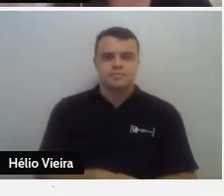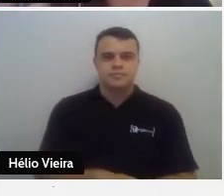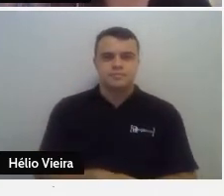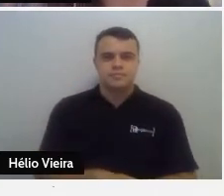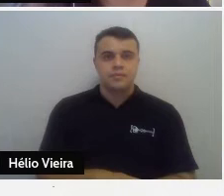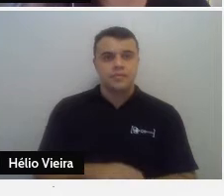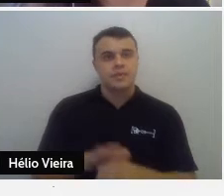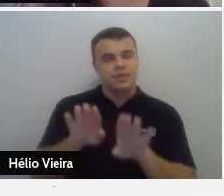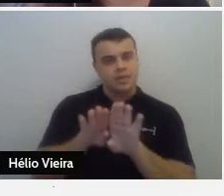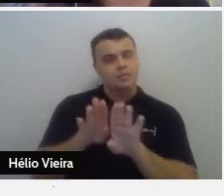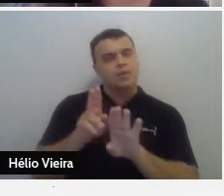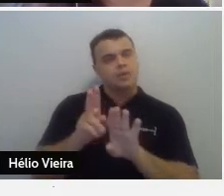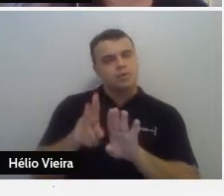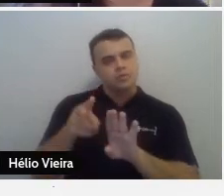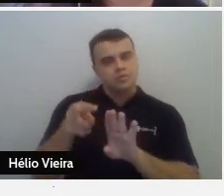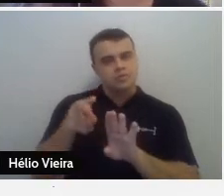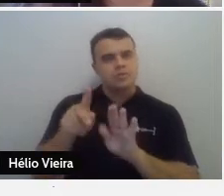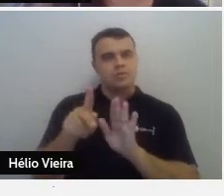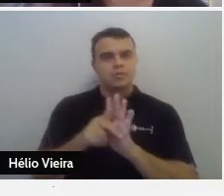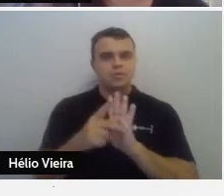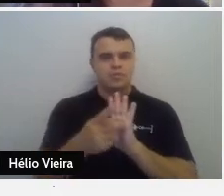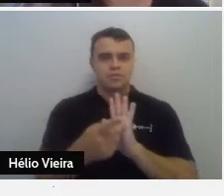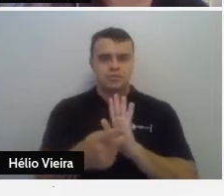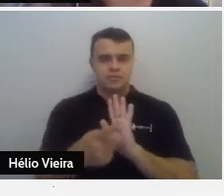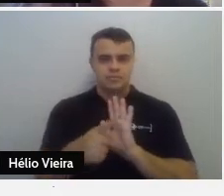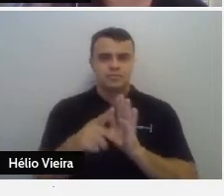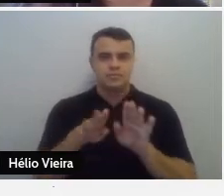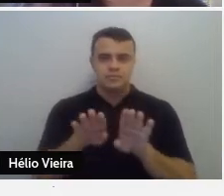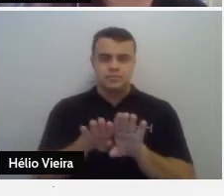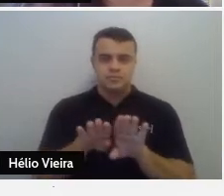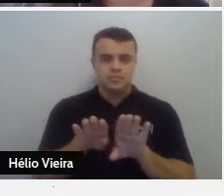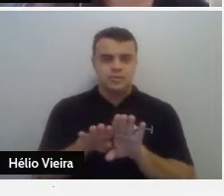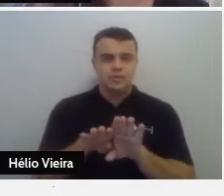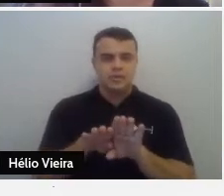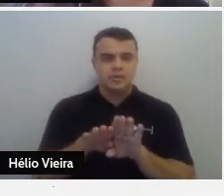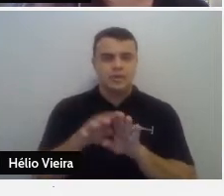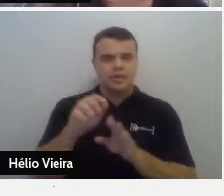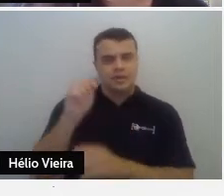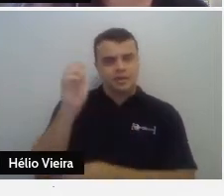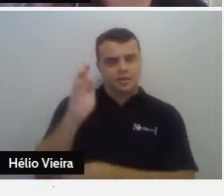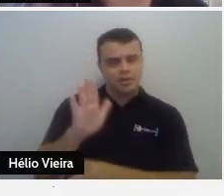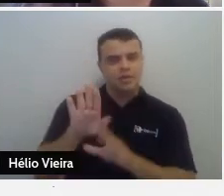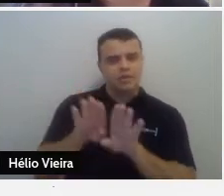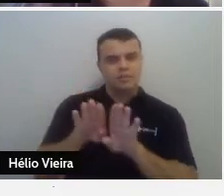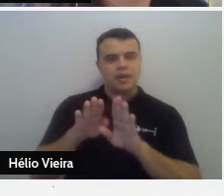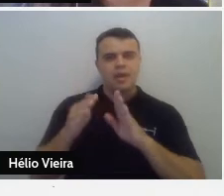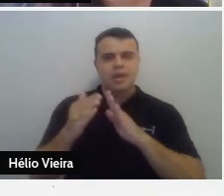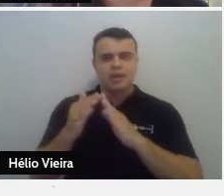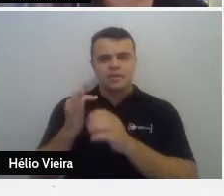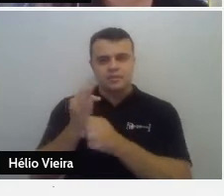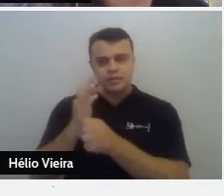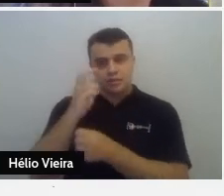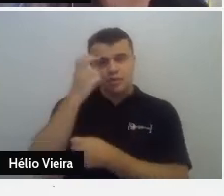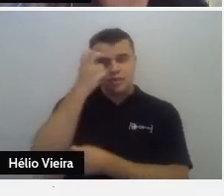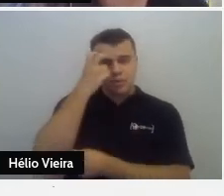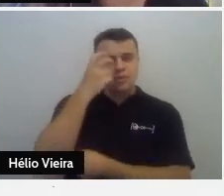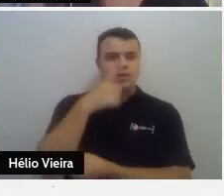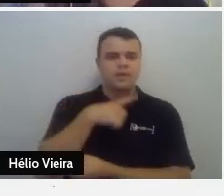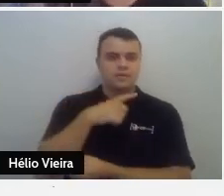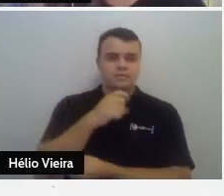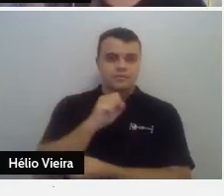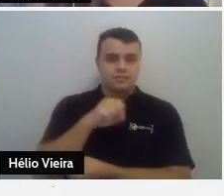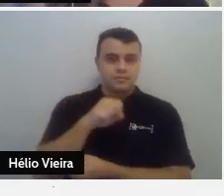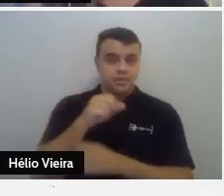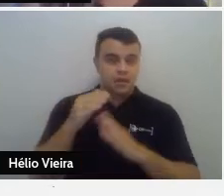E continuando nessa parte nacional também, a gente tem a Casa Fiat de Cultura. A